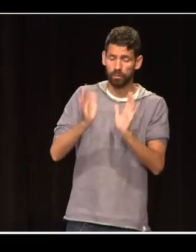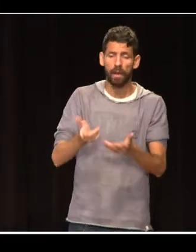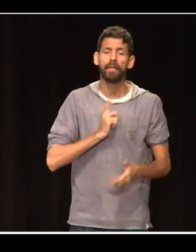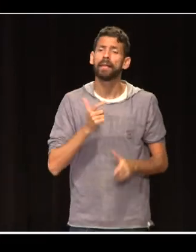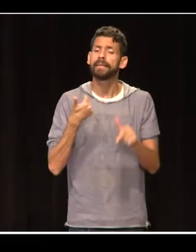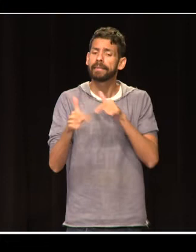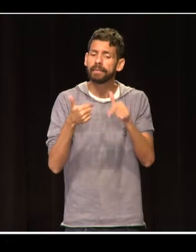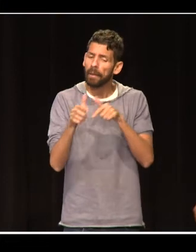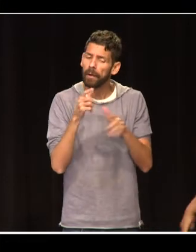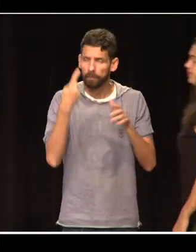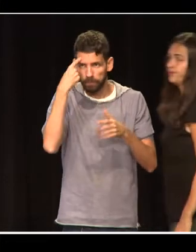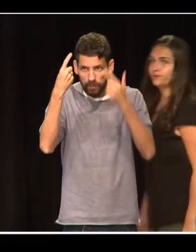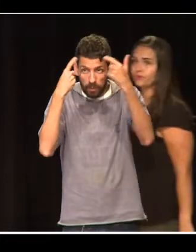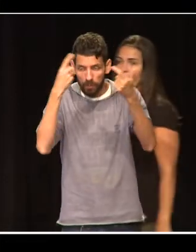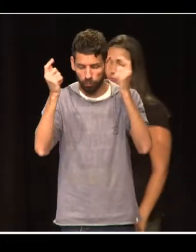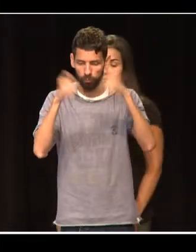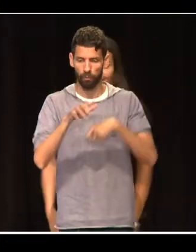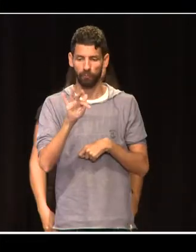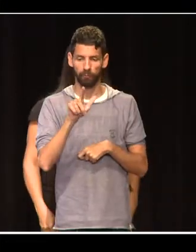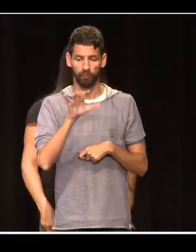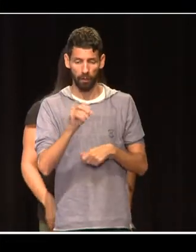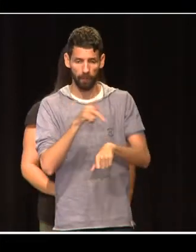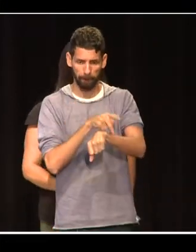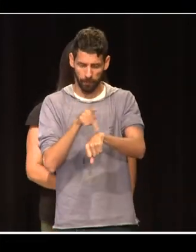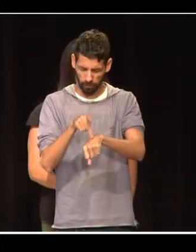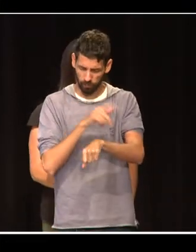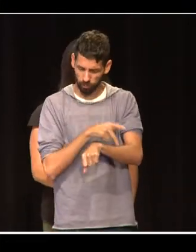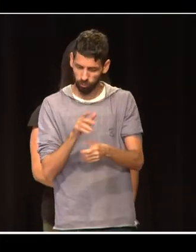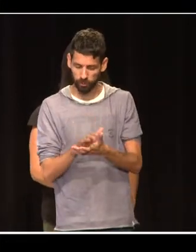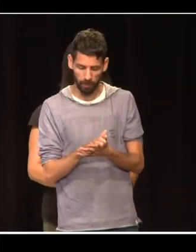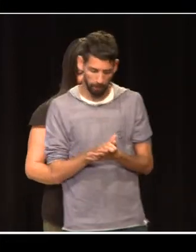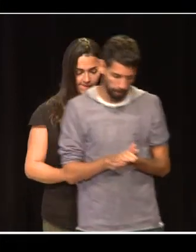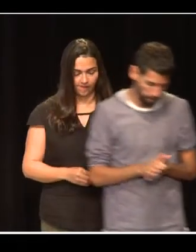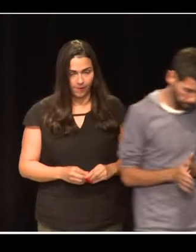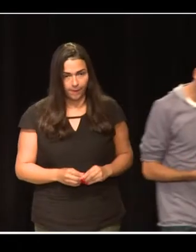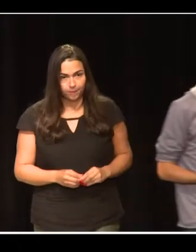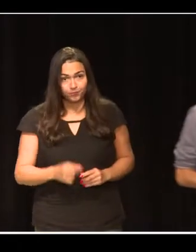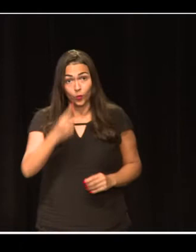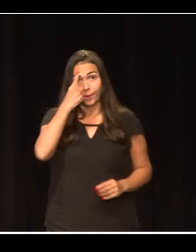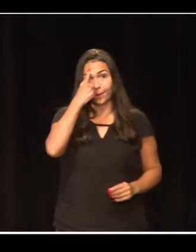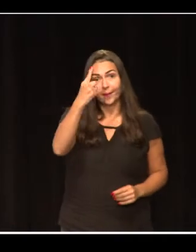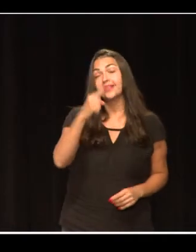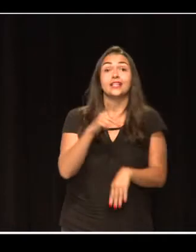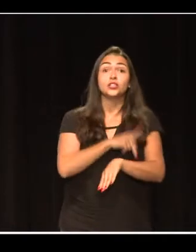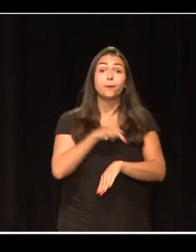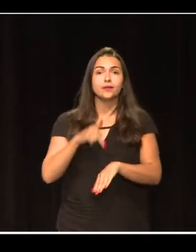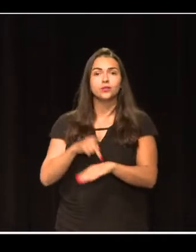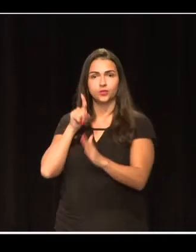gente trabalha com essa perspectiva que o Flávio fala, de uma pedagogia da pergunta. Se a gente for para o campo